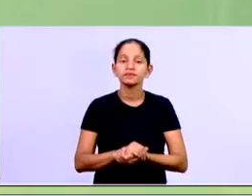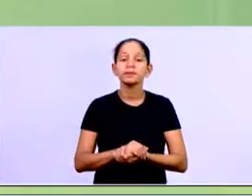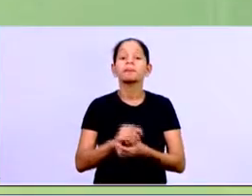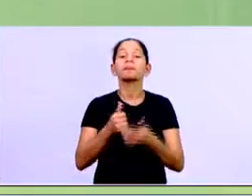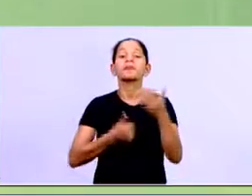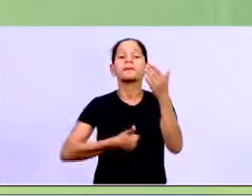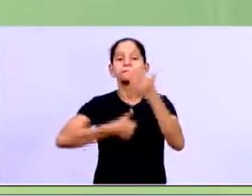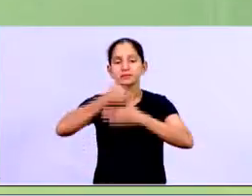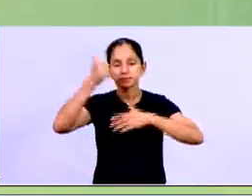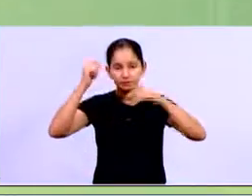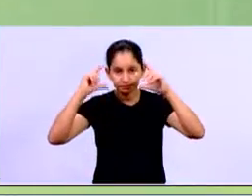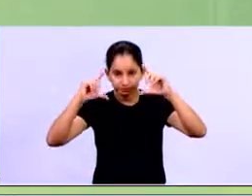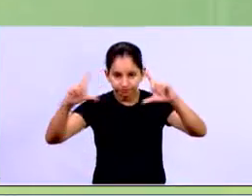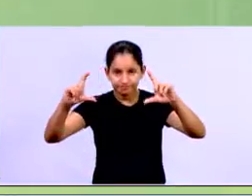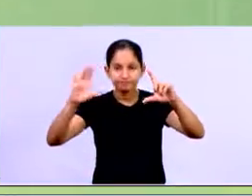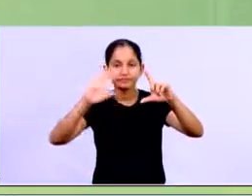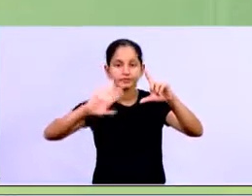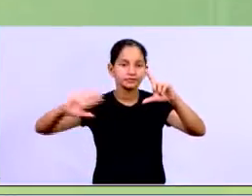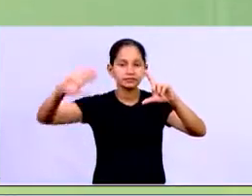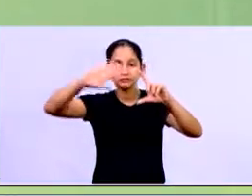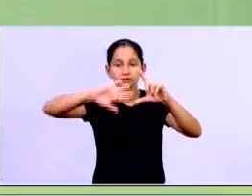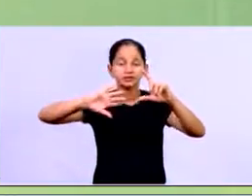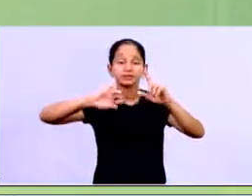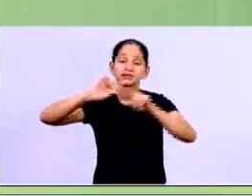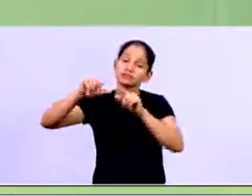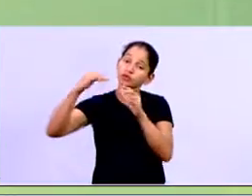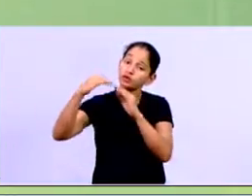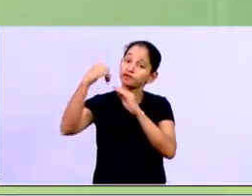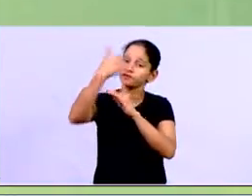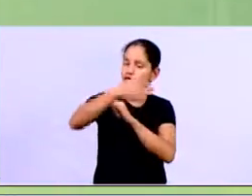Primeiro resolve-se o parênteses. Então eu vou